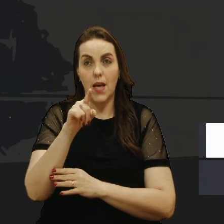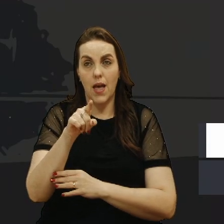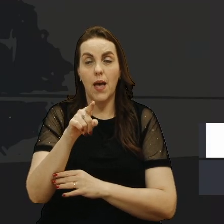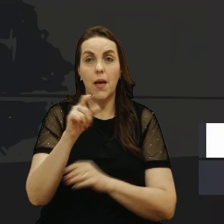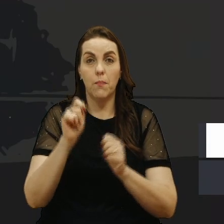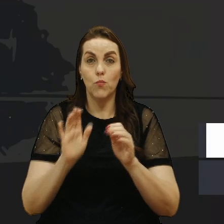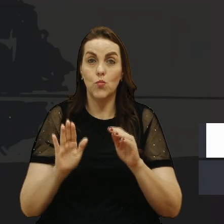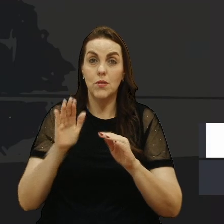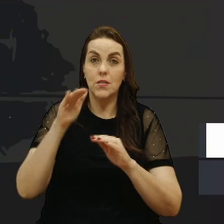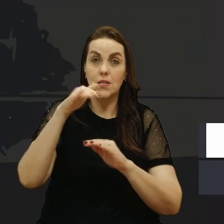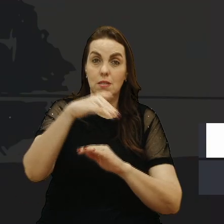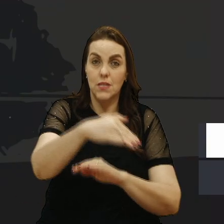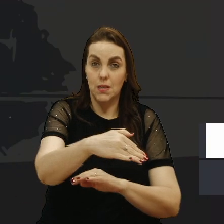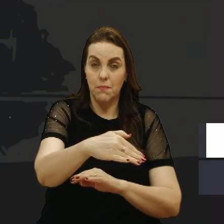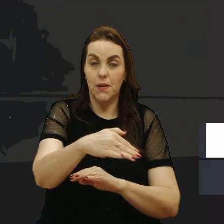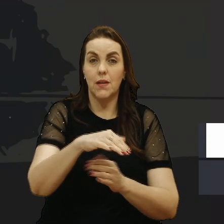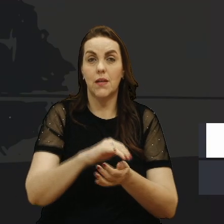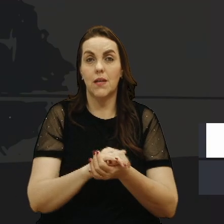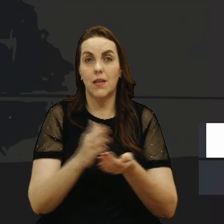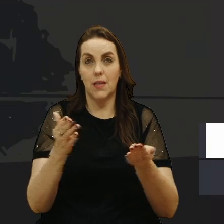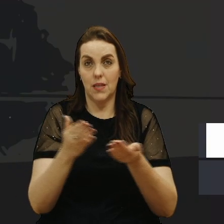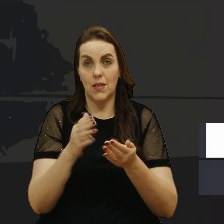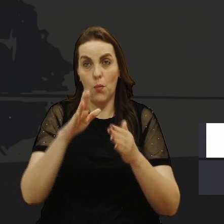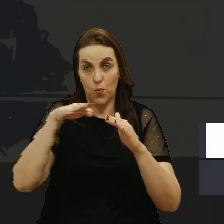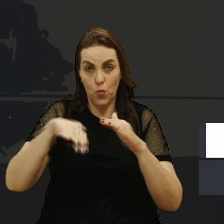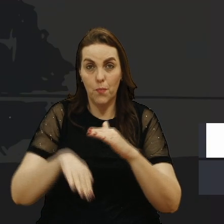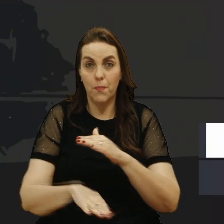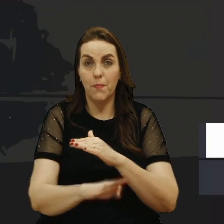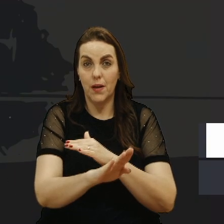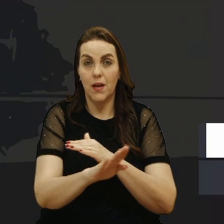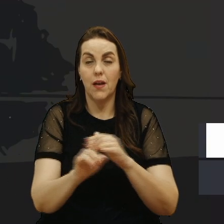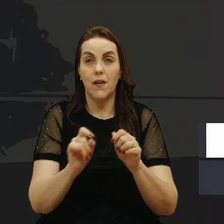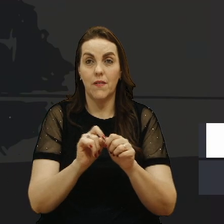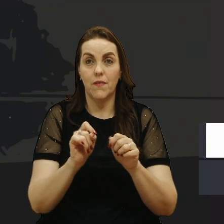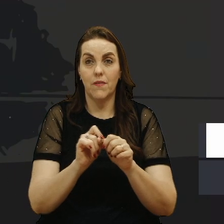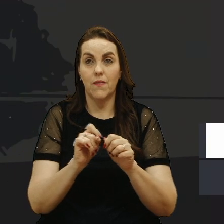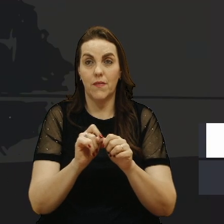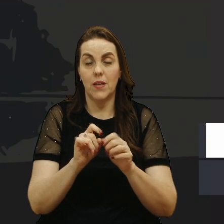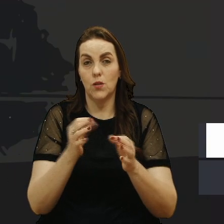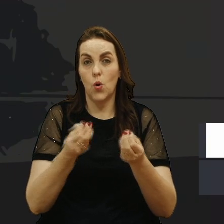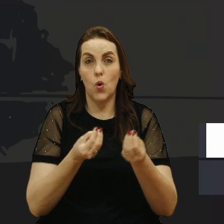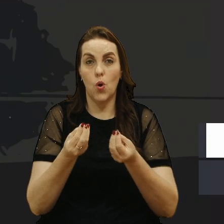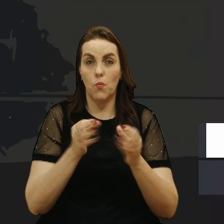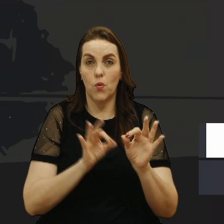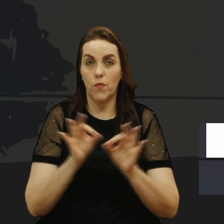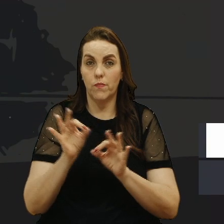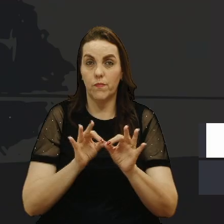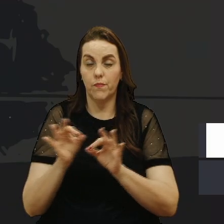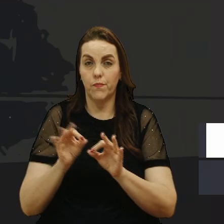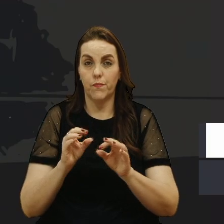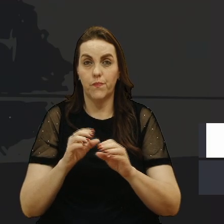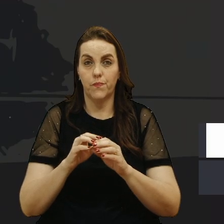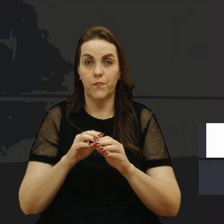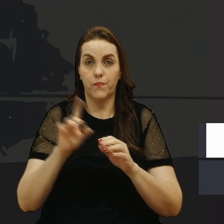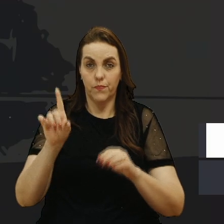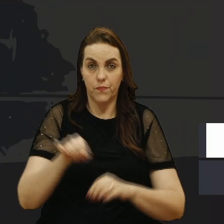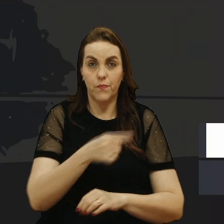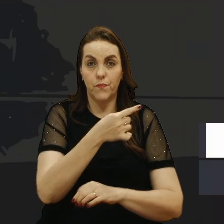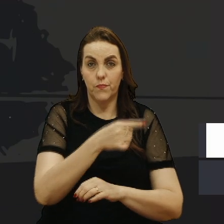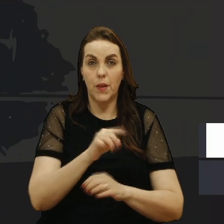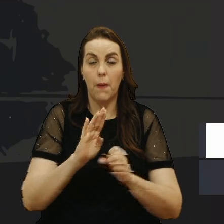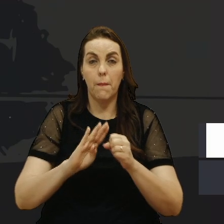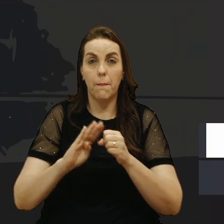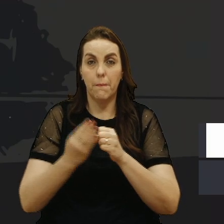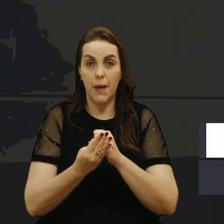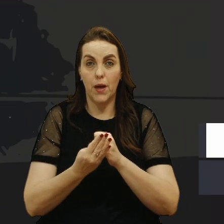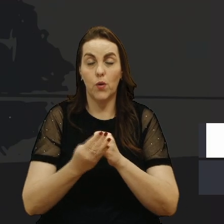por cima dessa interseção e por baixo é feita ali uma trincheira para que haja comunicação dos bairros dos dois